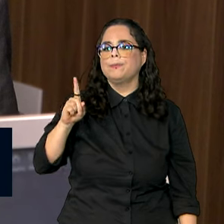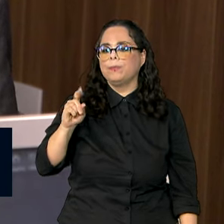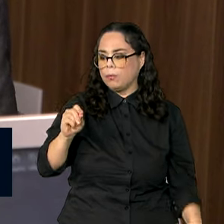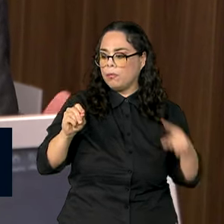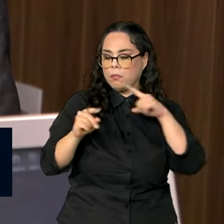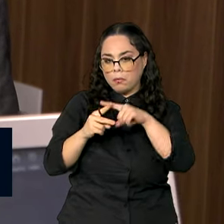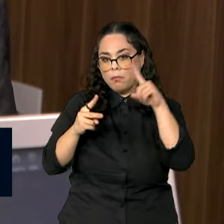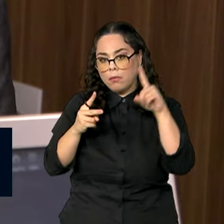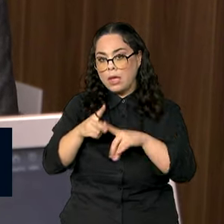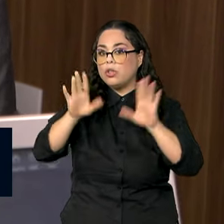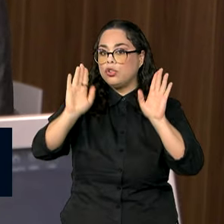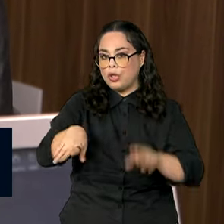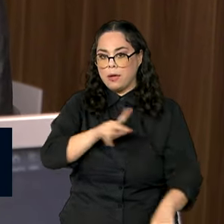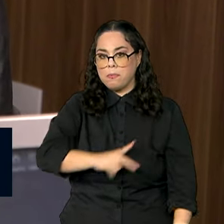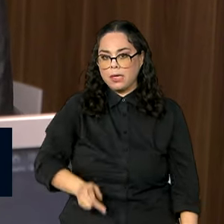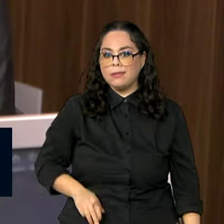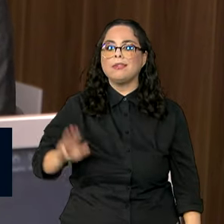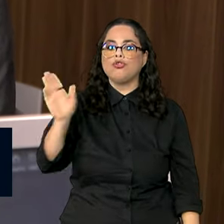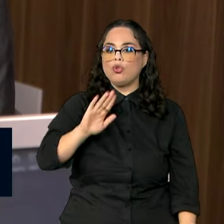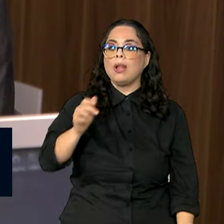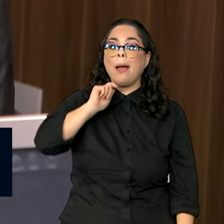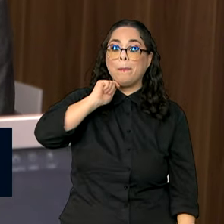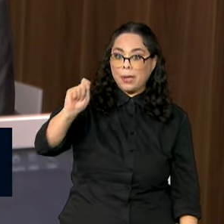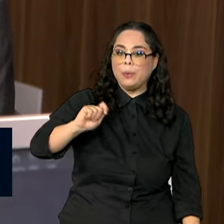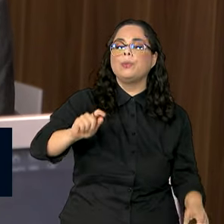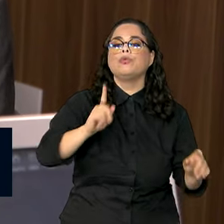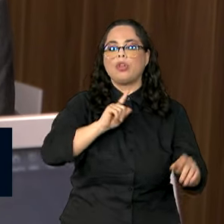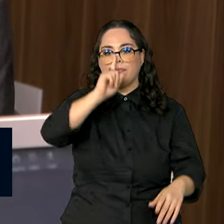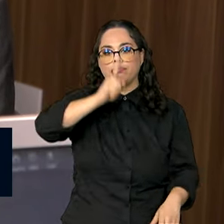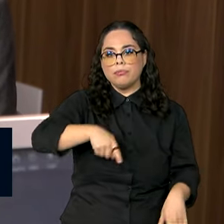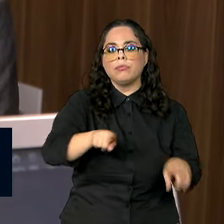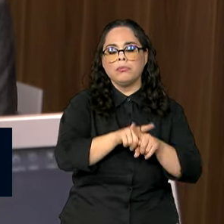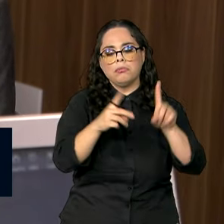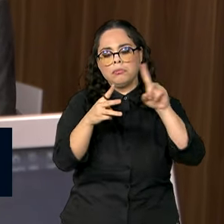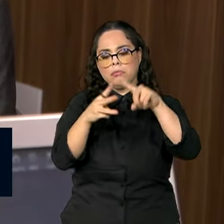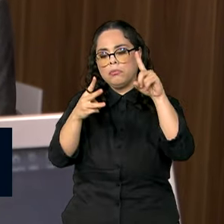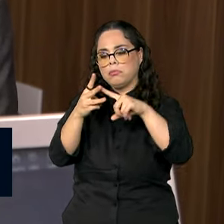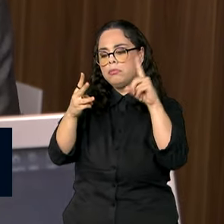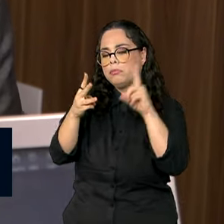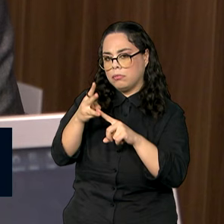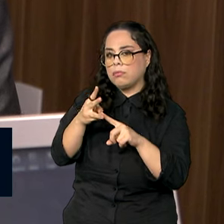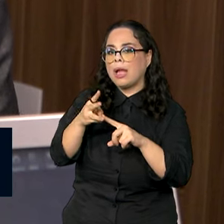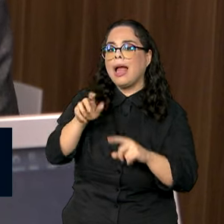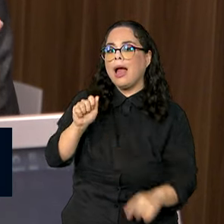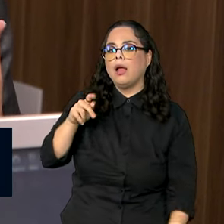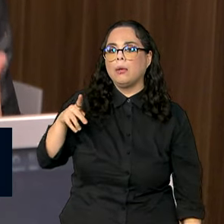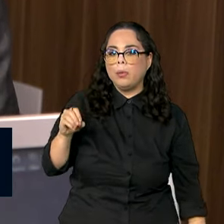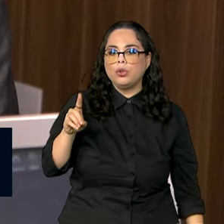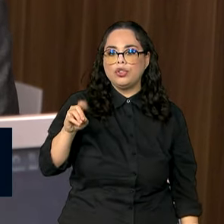com a ordem de serviço dada pelo presidente Lula em abril, e o ramal do Apodi, né? Só no ramal do Salgado